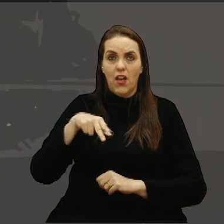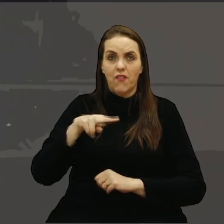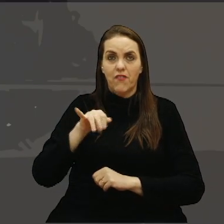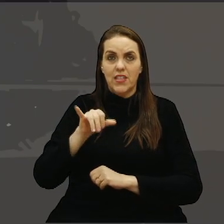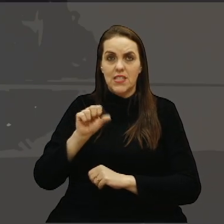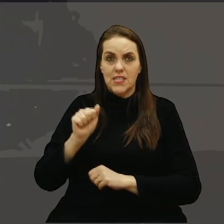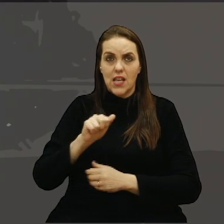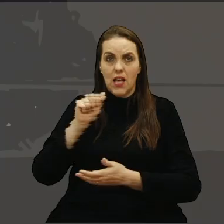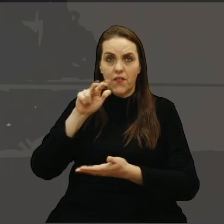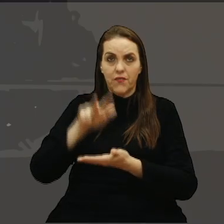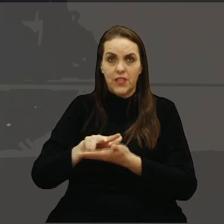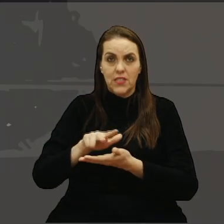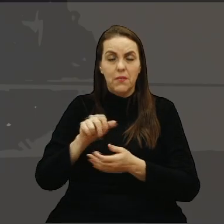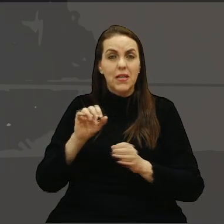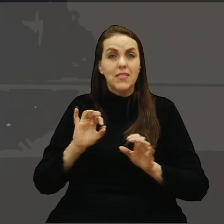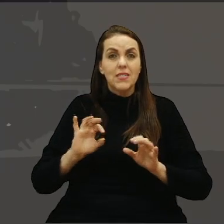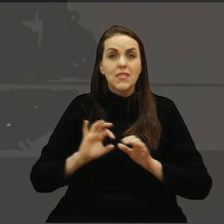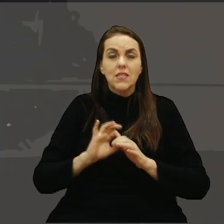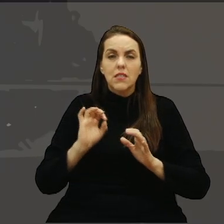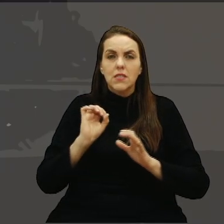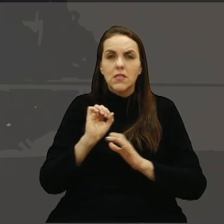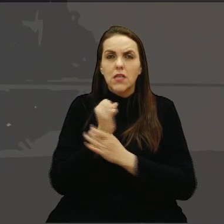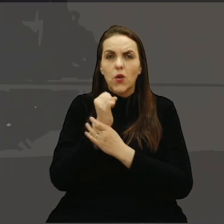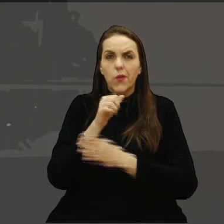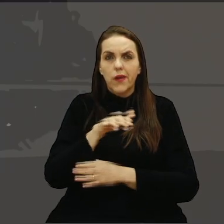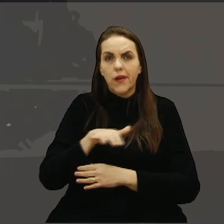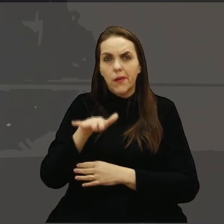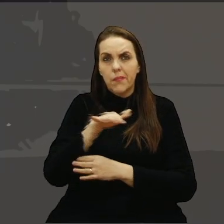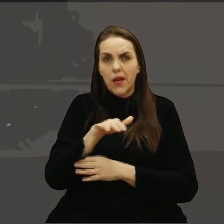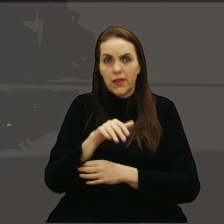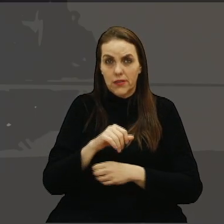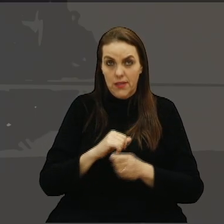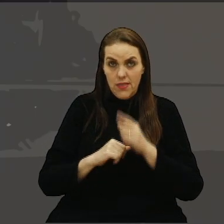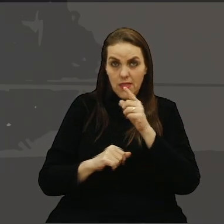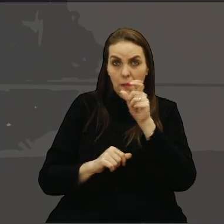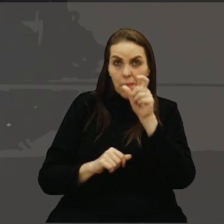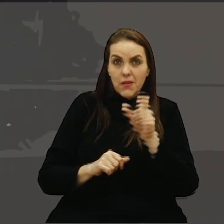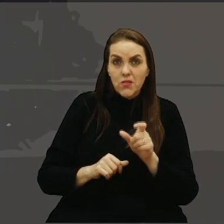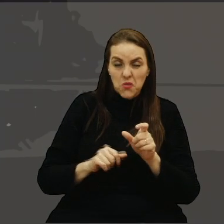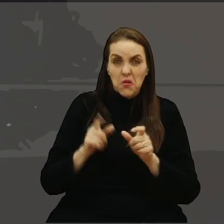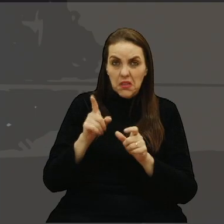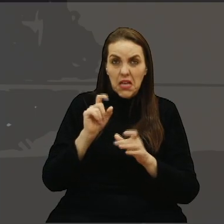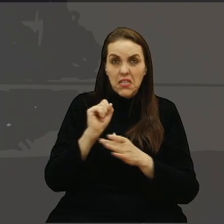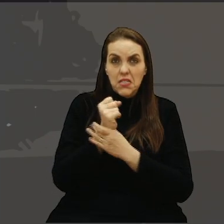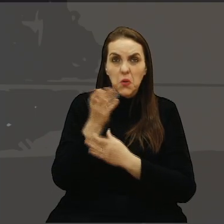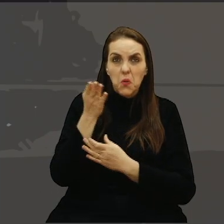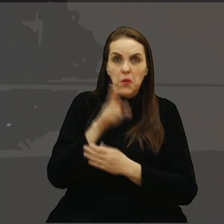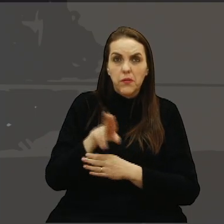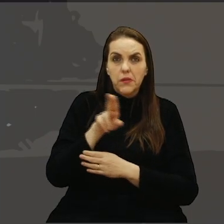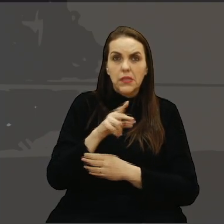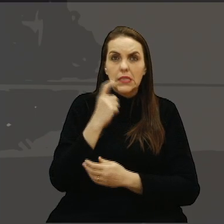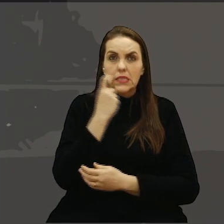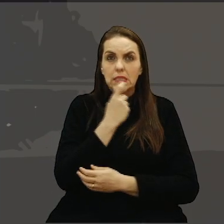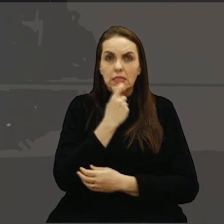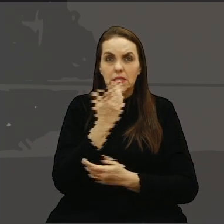ambiente. Quem se sentiria seguro para fazer um procedimento nessas condições?